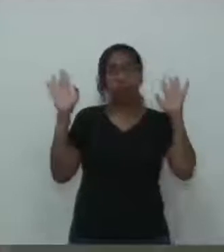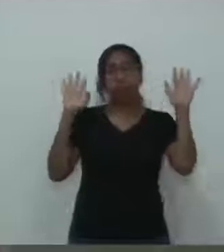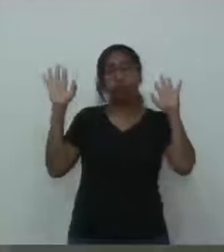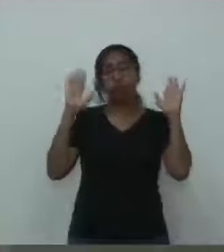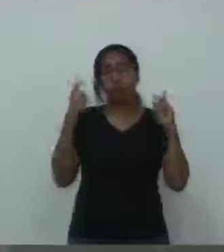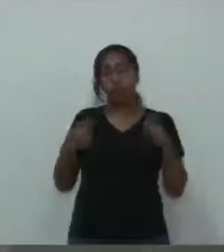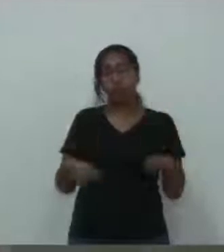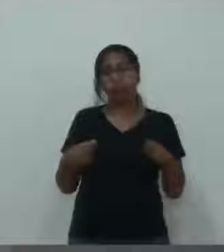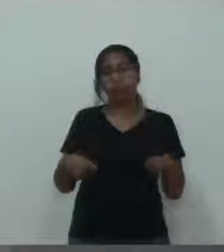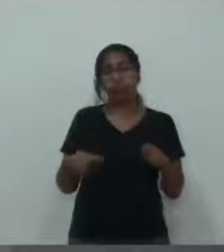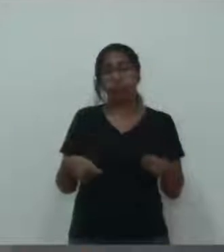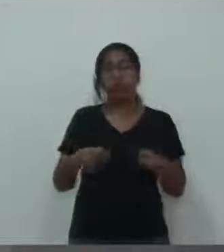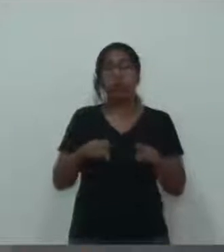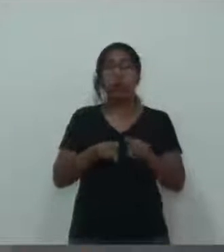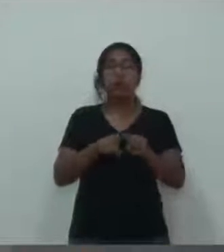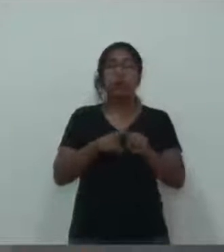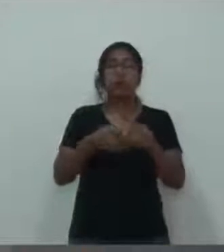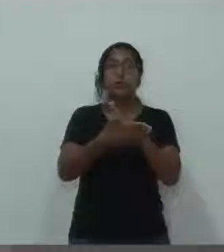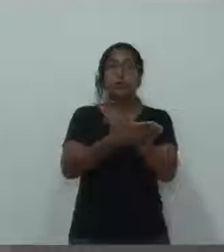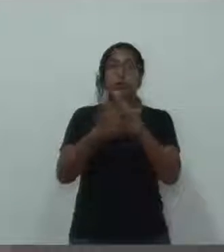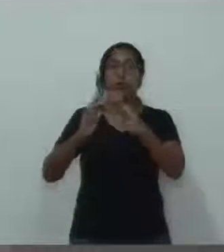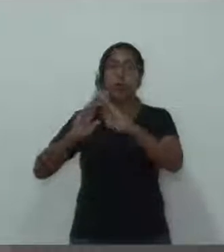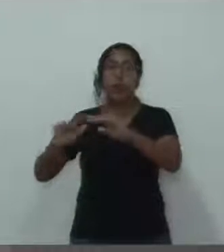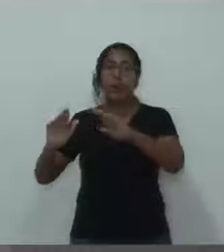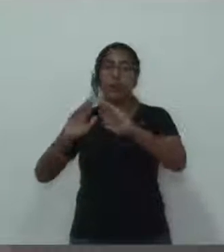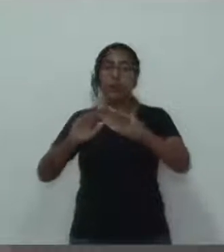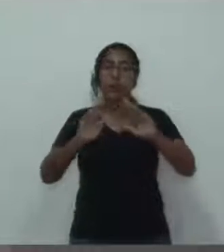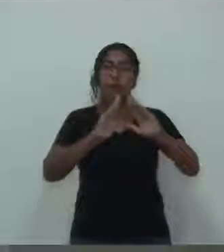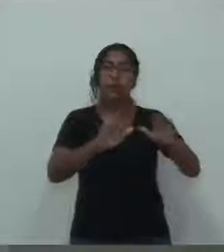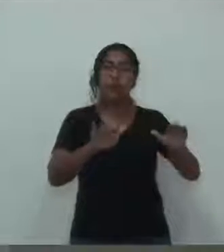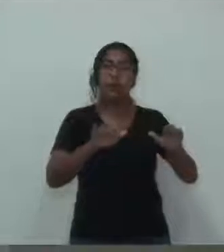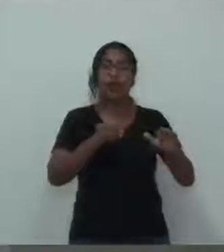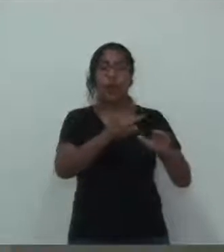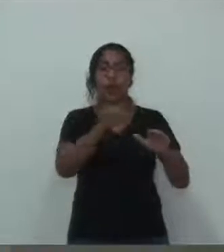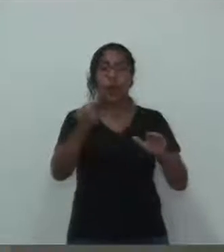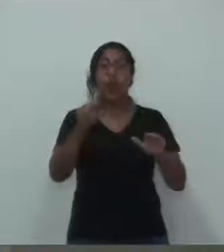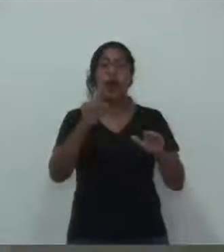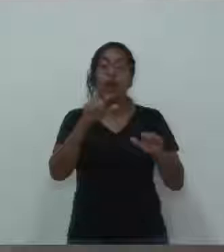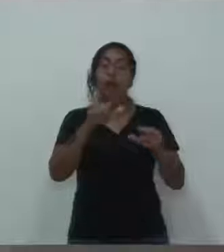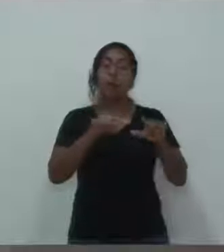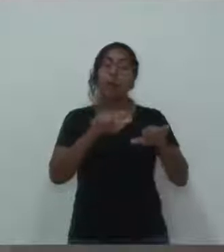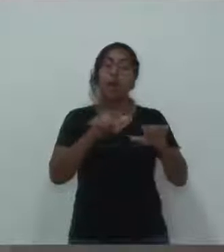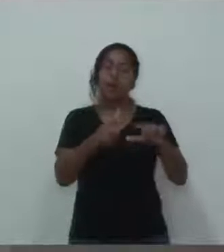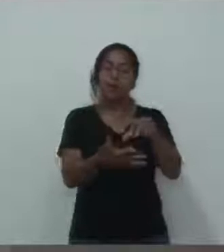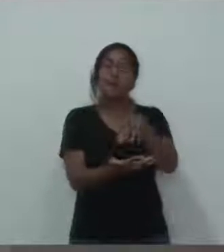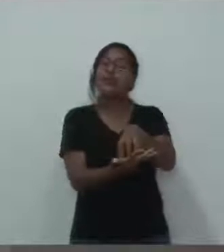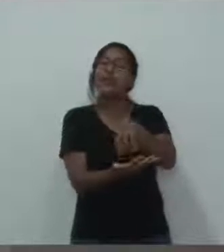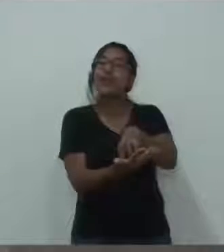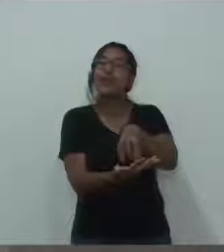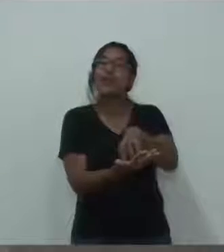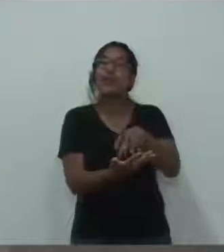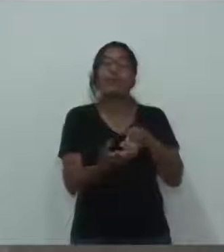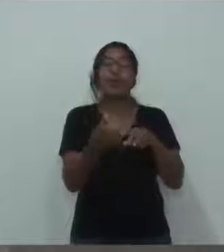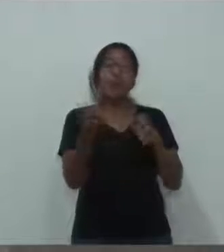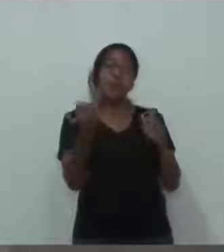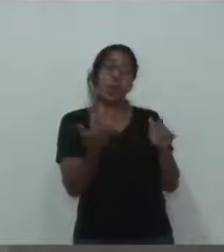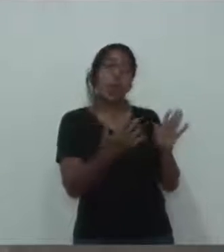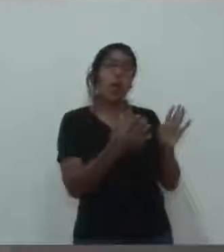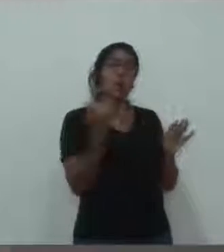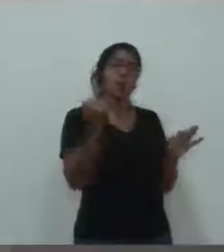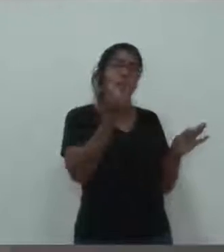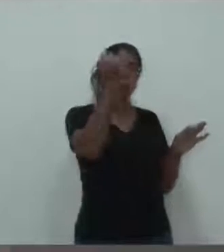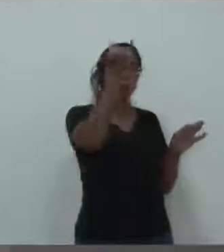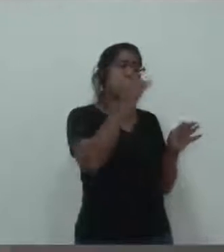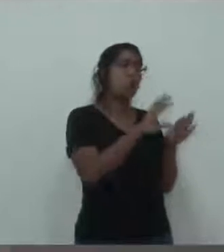é um também que houve muitos pedidos, pessoas aqui ligadas ao centro e ao comércio, falaram: eu acho que seria interessante manter uma condição específica do centro, que é o